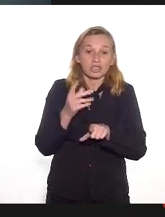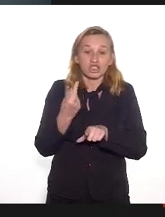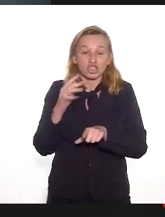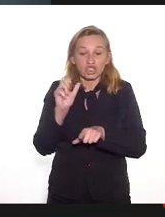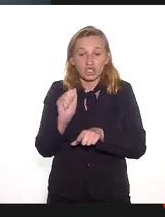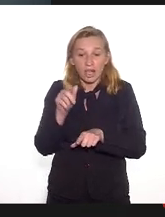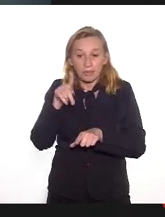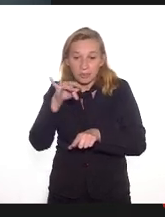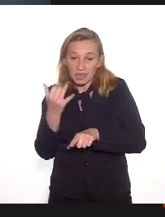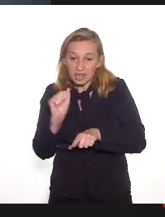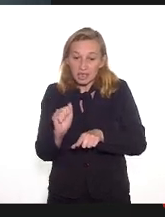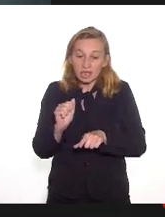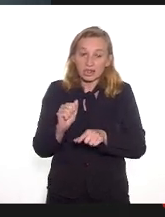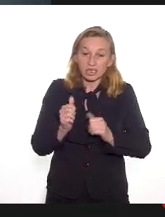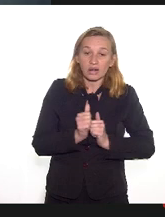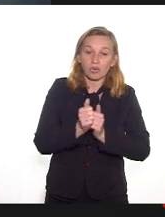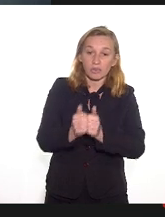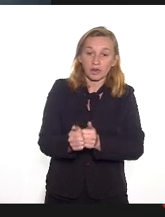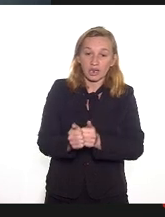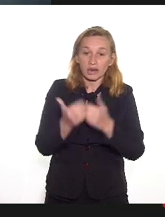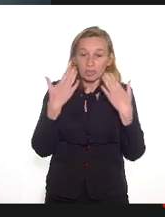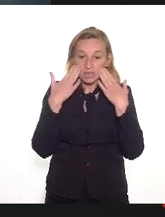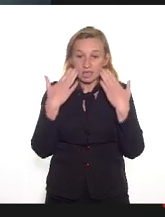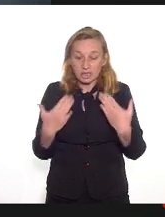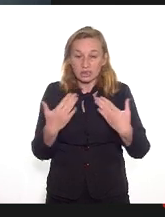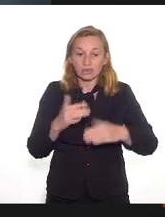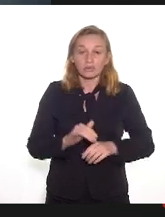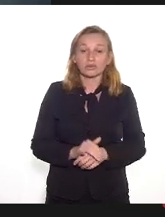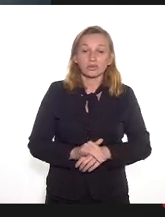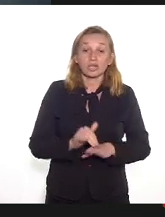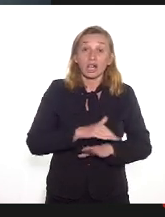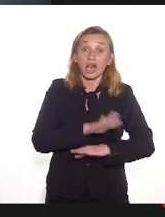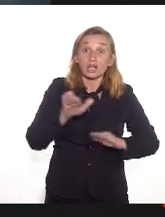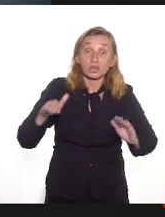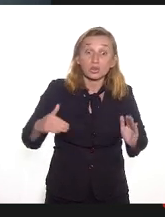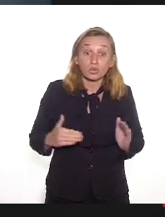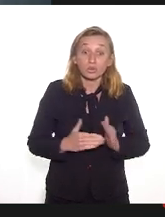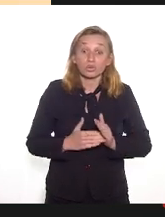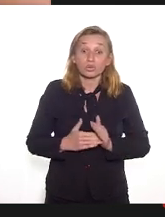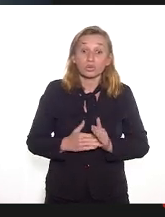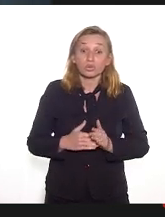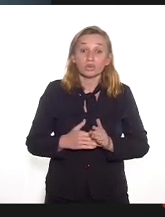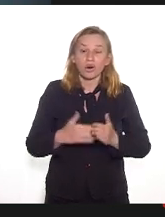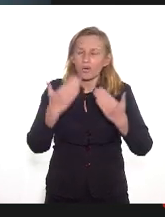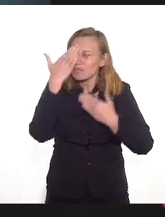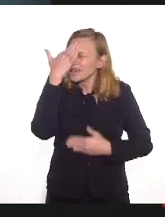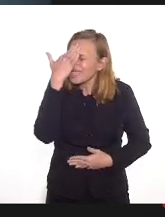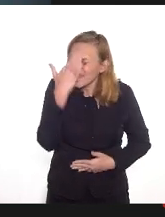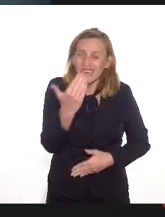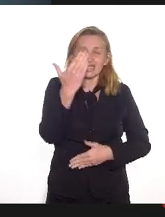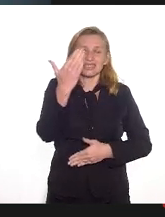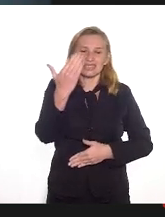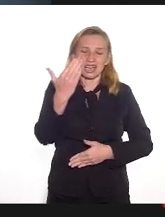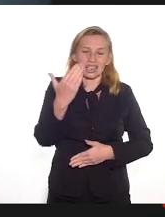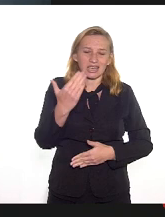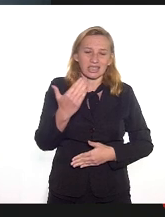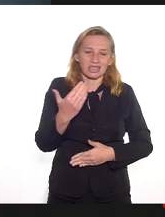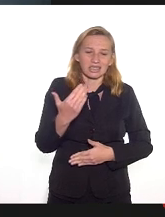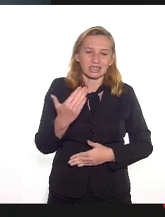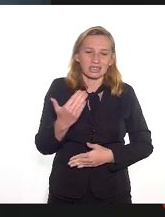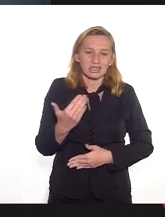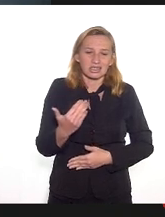Chapinha, que acompanharam a apresentação. A todos, nosso muito obrigada. Com toda